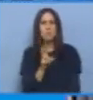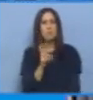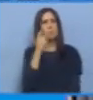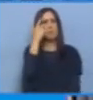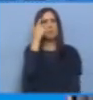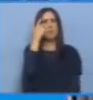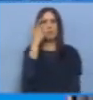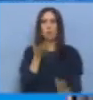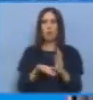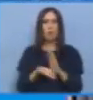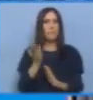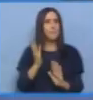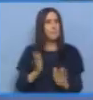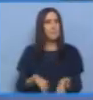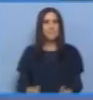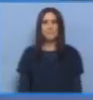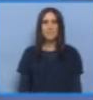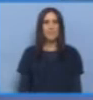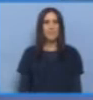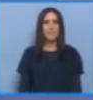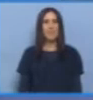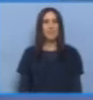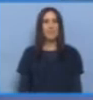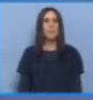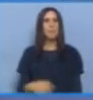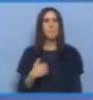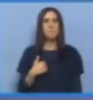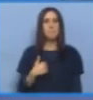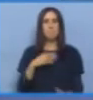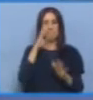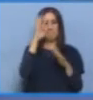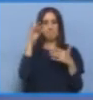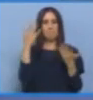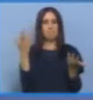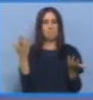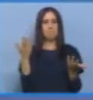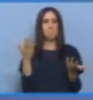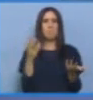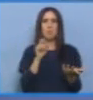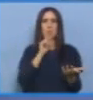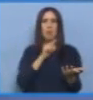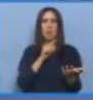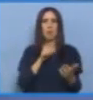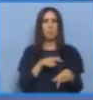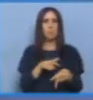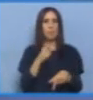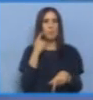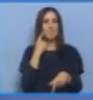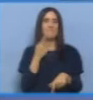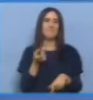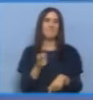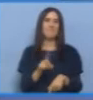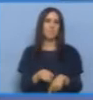eu tenho que ir para lá. E nunca pensei que fosse uma hipótese e a partir daquele momento passou a